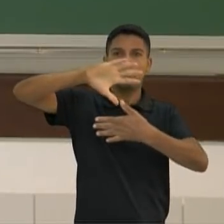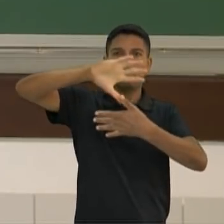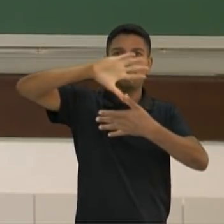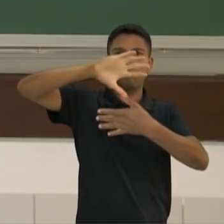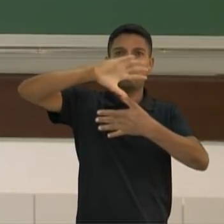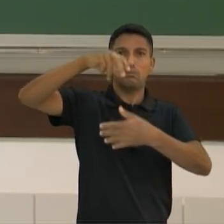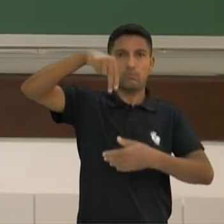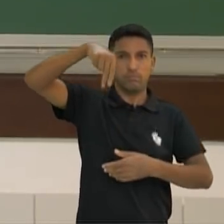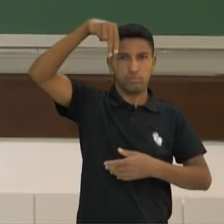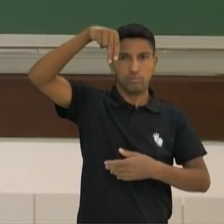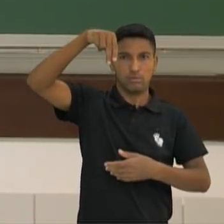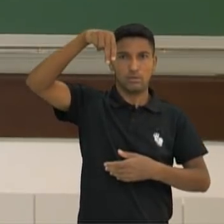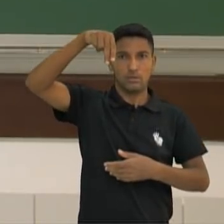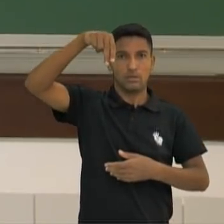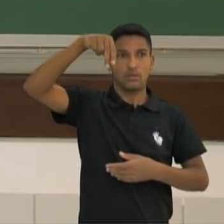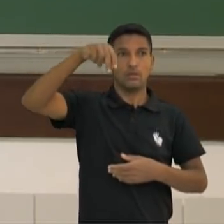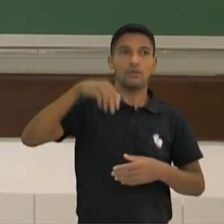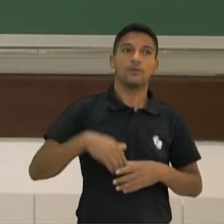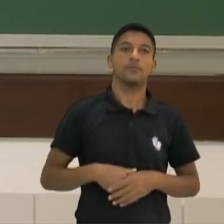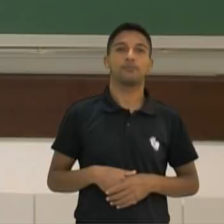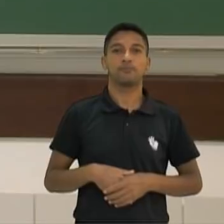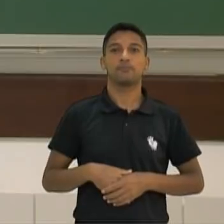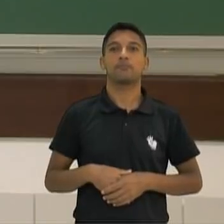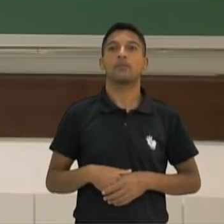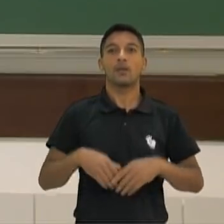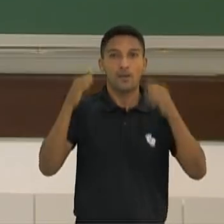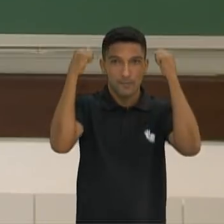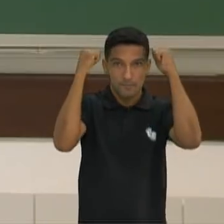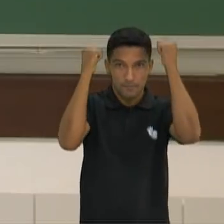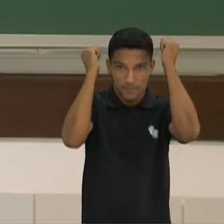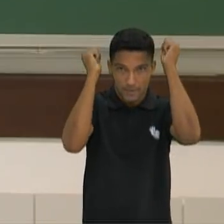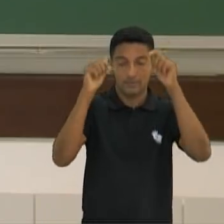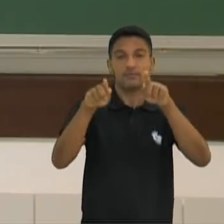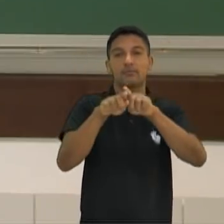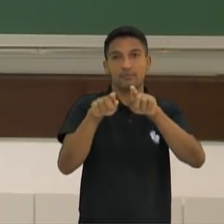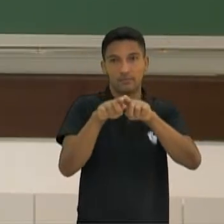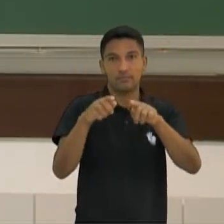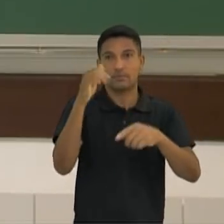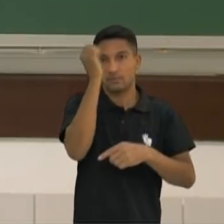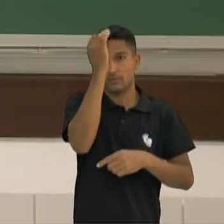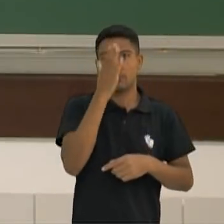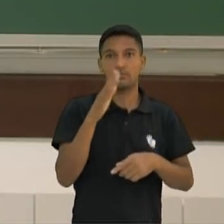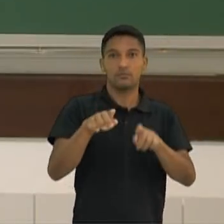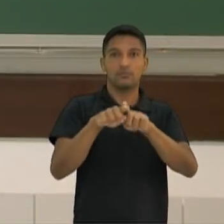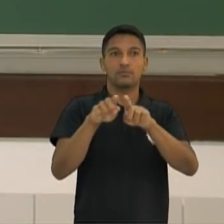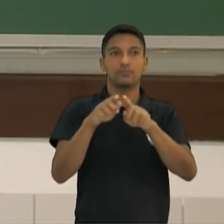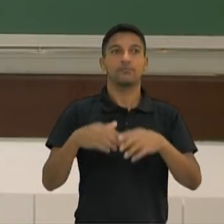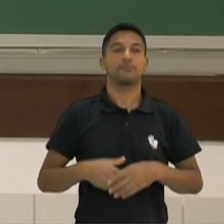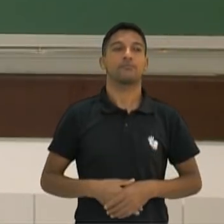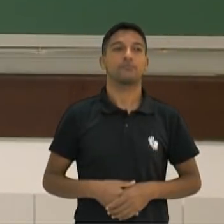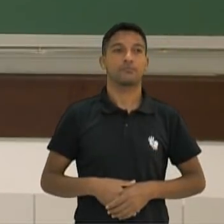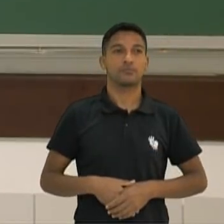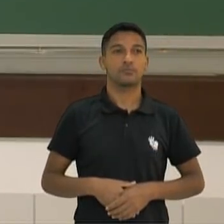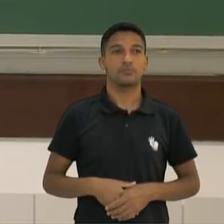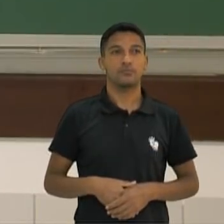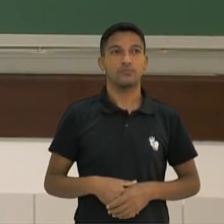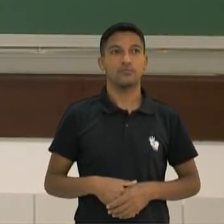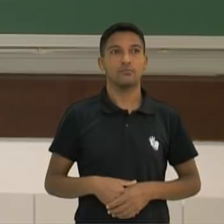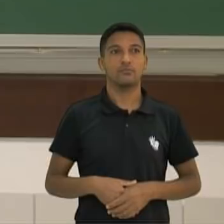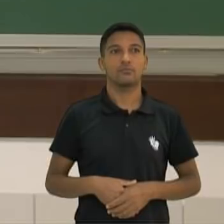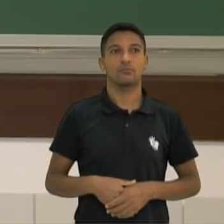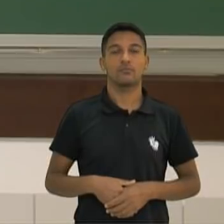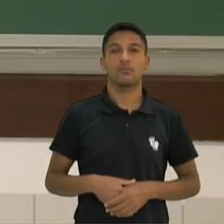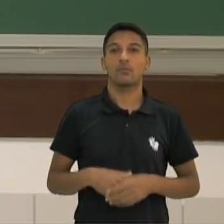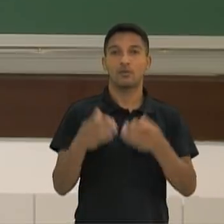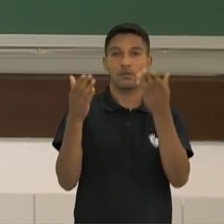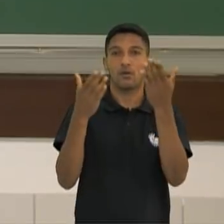C. México pertence à América Latina e Brasil também. Bem certinho, então vamos adiante. Nessa perspectiva, novamente,